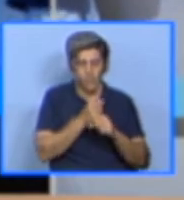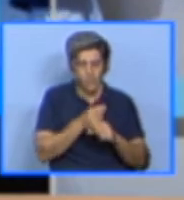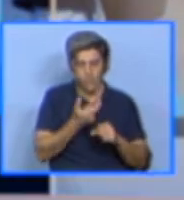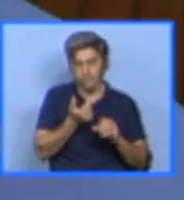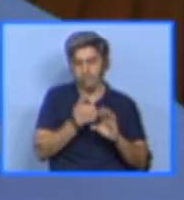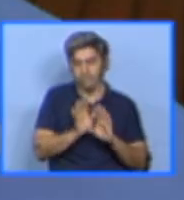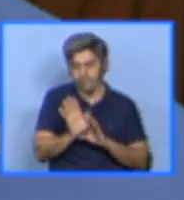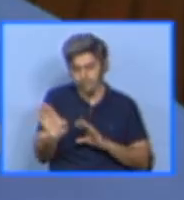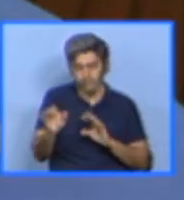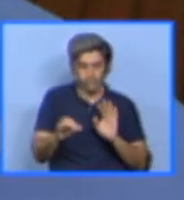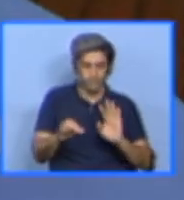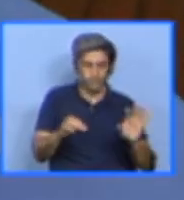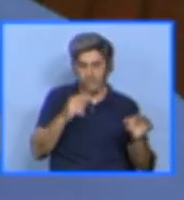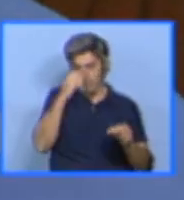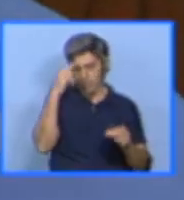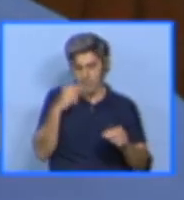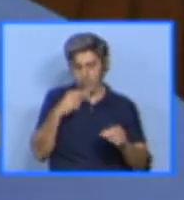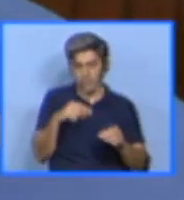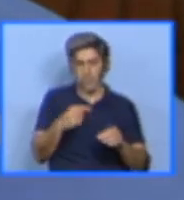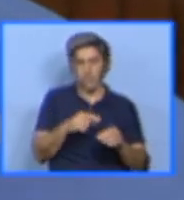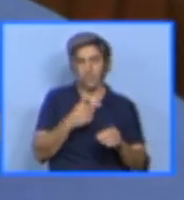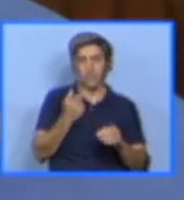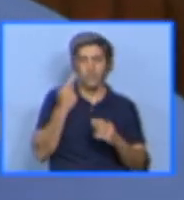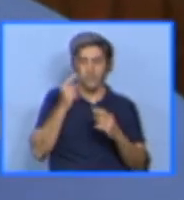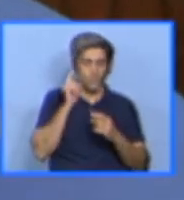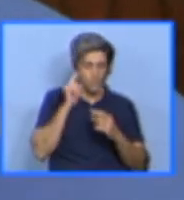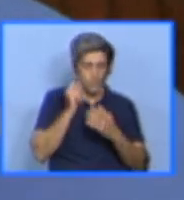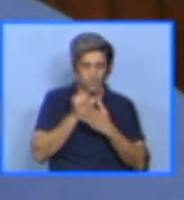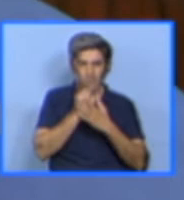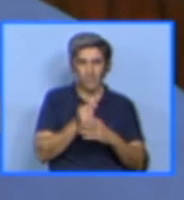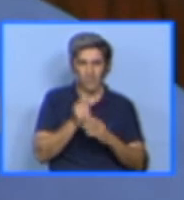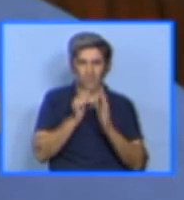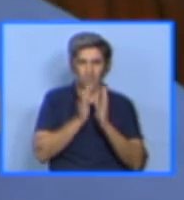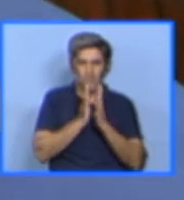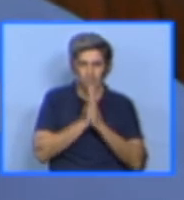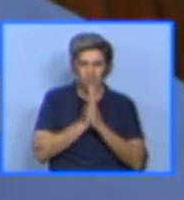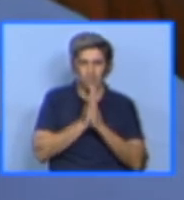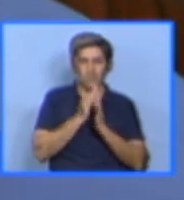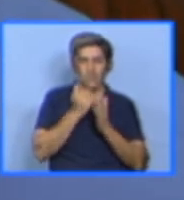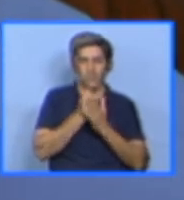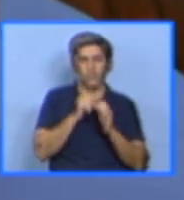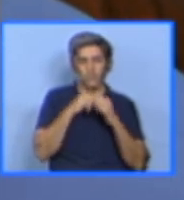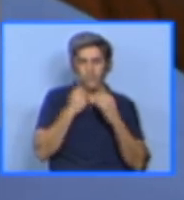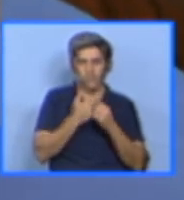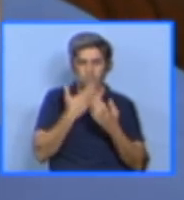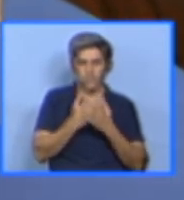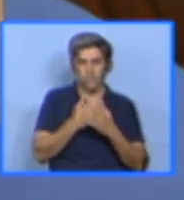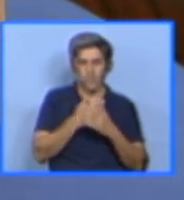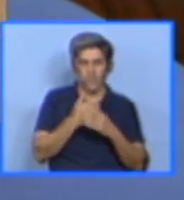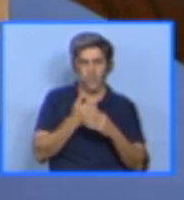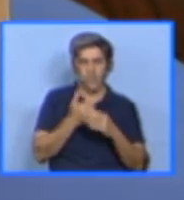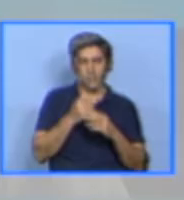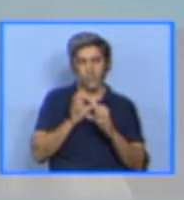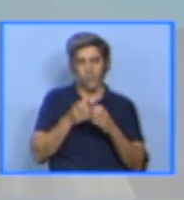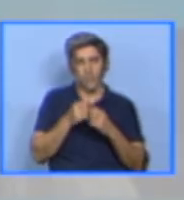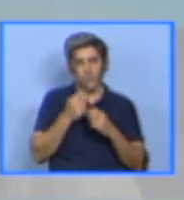e, portanto, tem alguma dificuldade. E, portanto, é muito importante este apoio também da Igreja, neste apoio social de sobrevivência também às próprias comunidades.